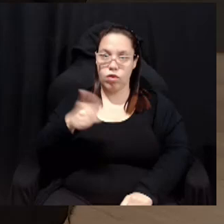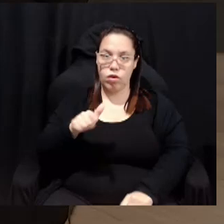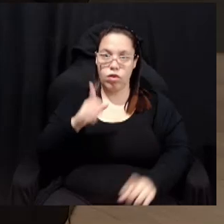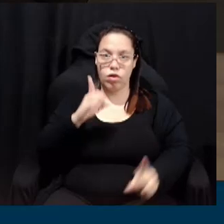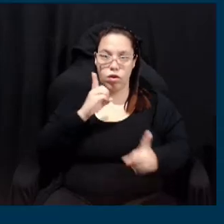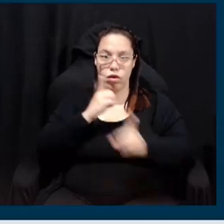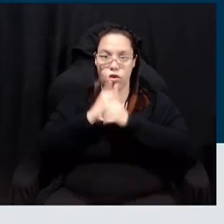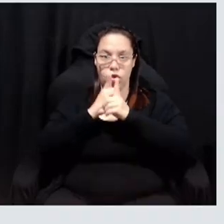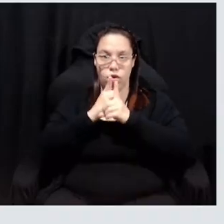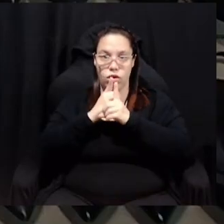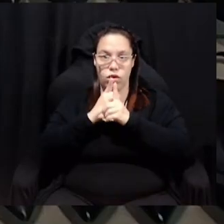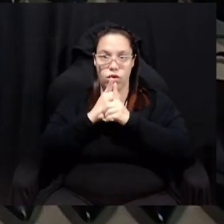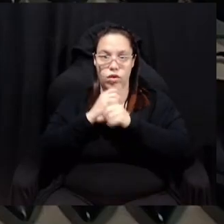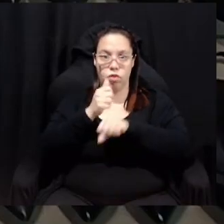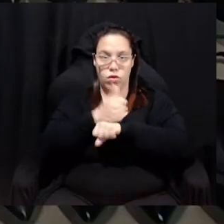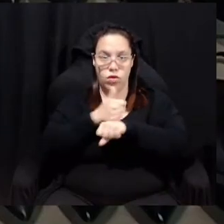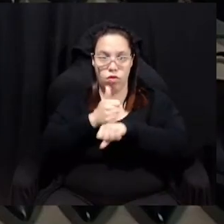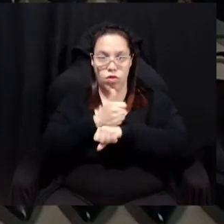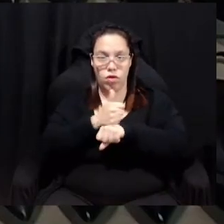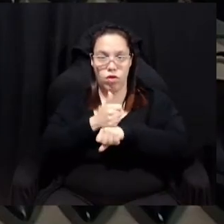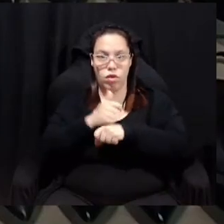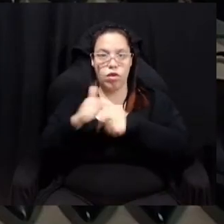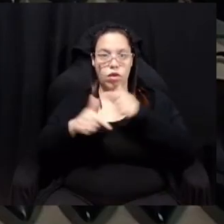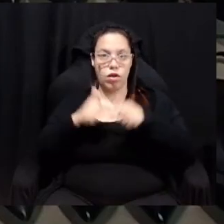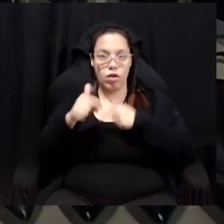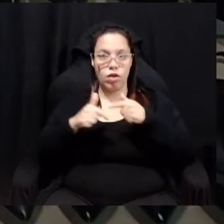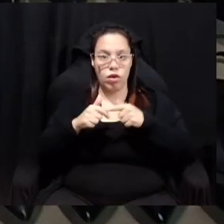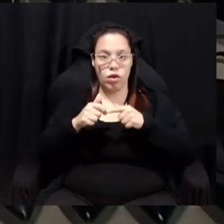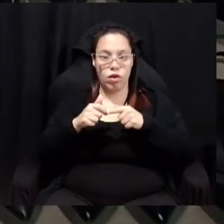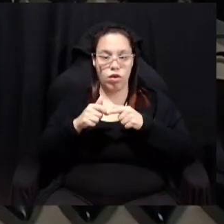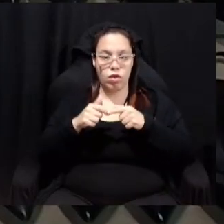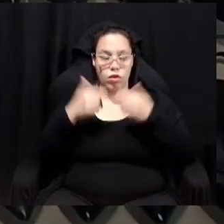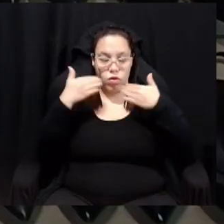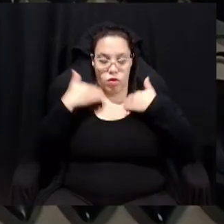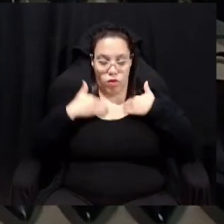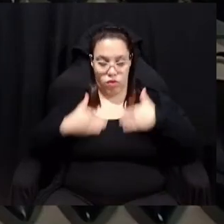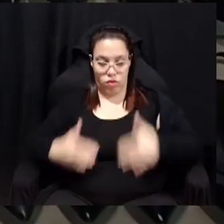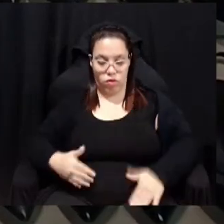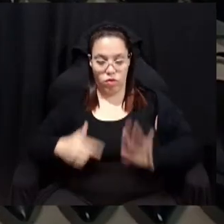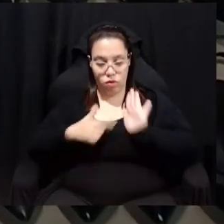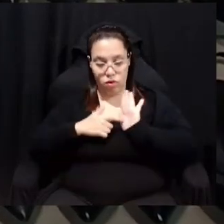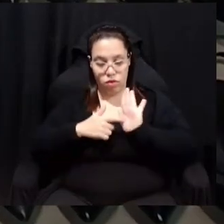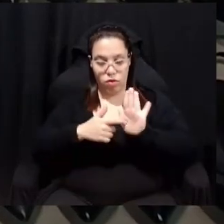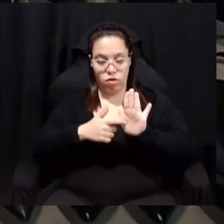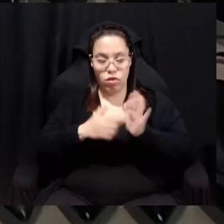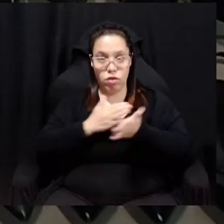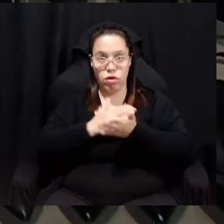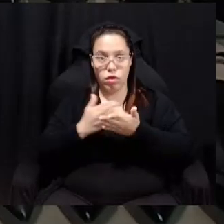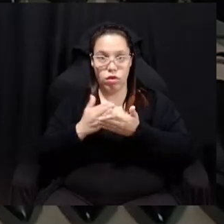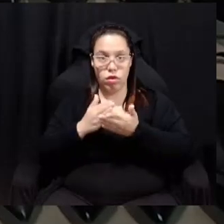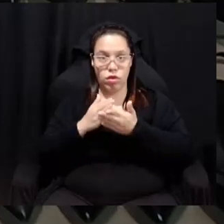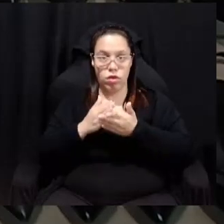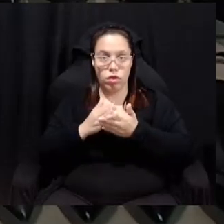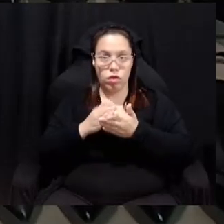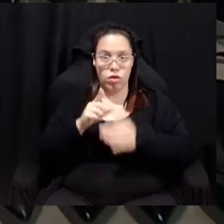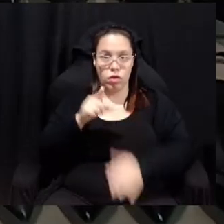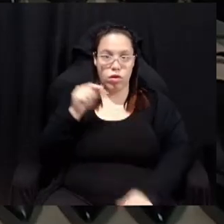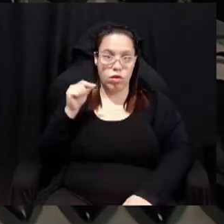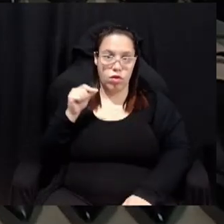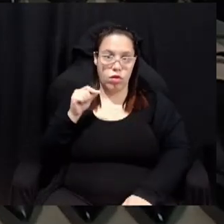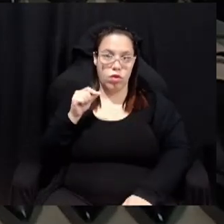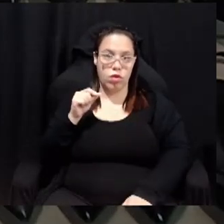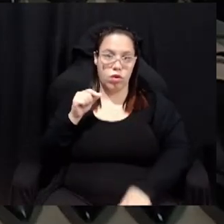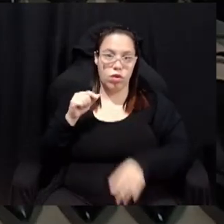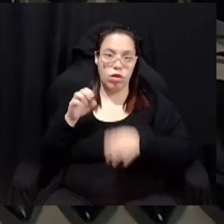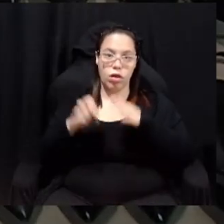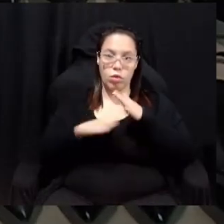uma profissão. Eu trabalho com consultoria de imagem e o meu negócio começou de uma transição de carreira. Eu saí do corporativo e